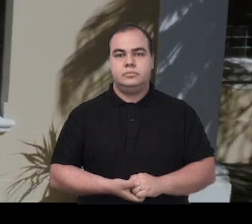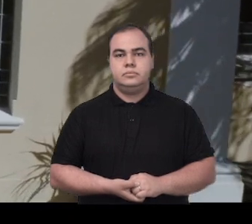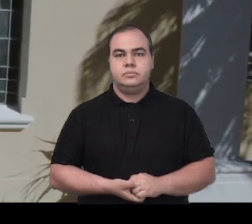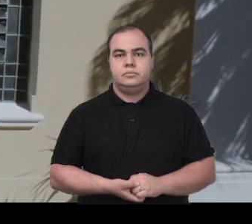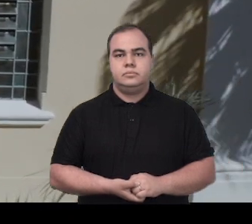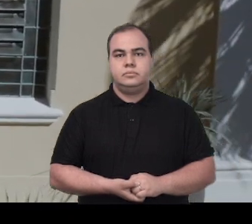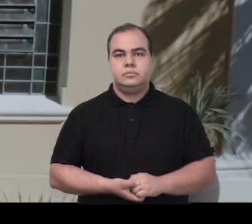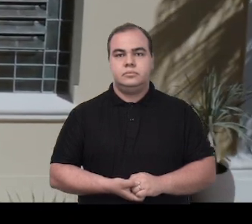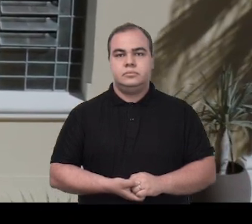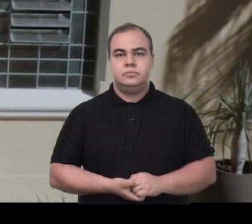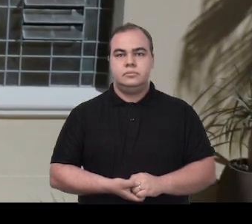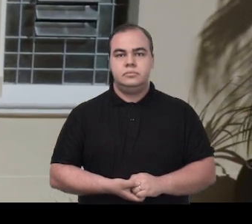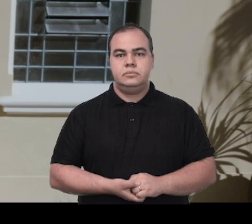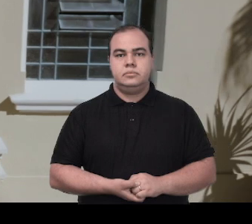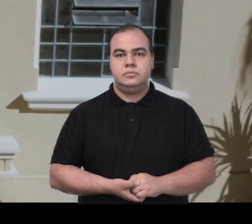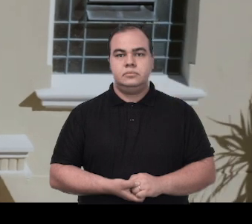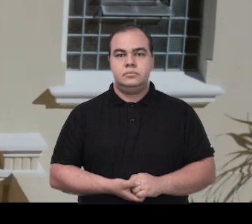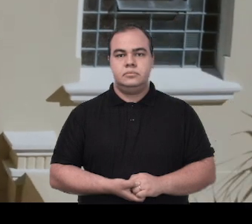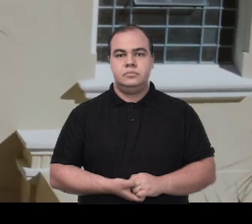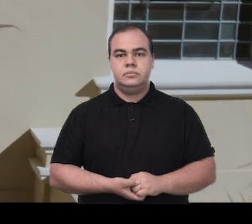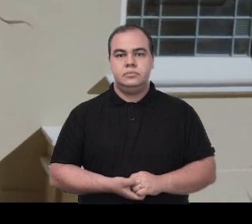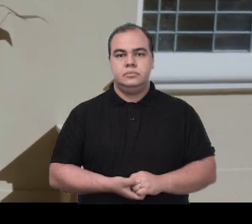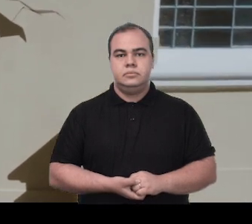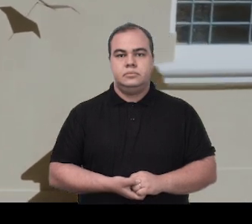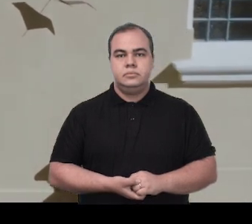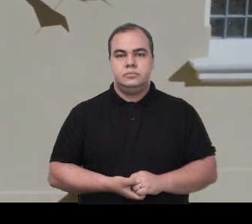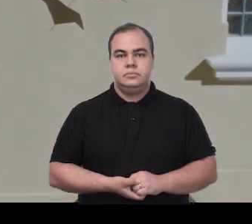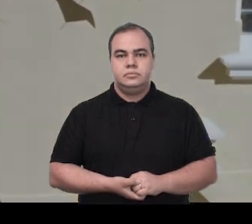A imagem desce até a porta principal de madeira.